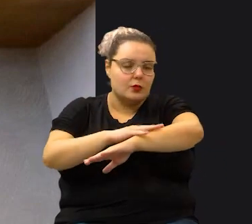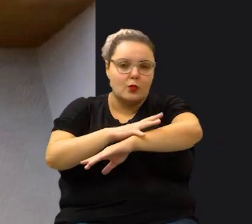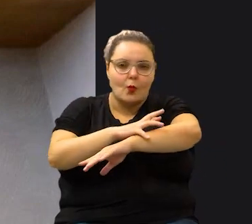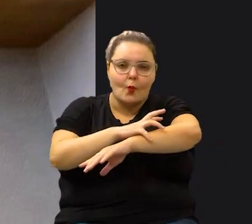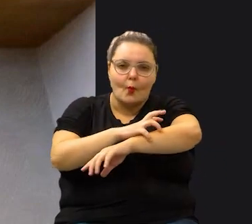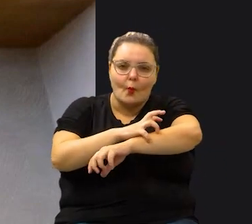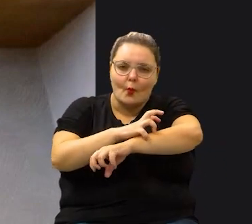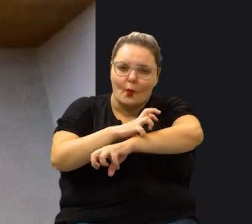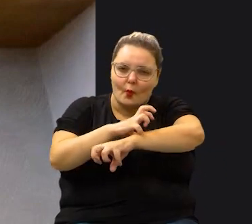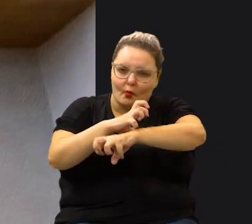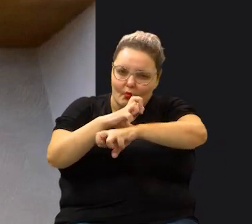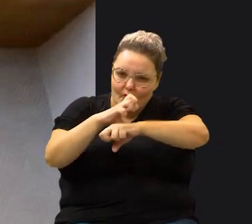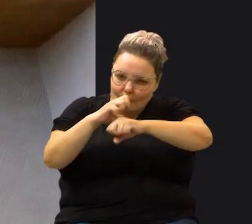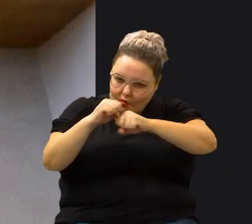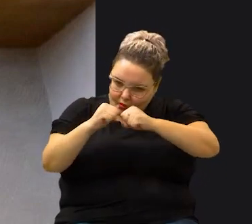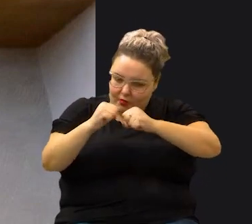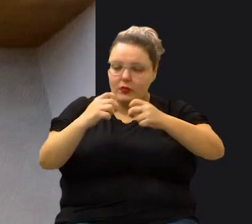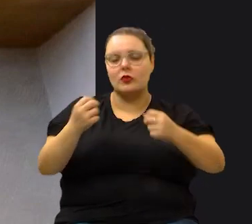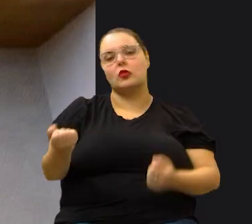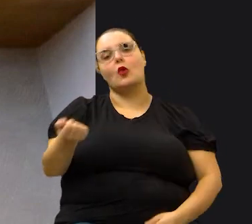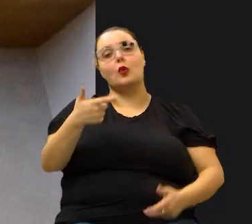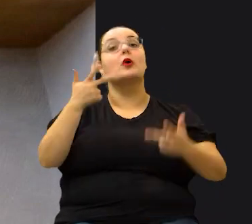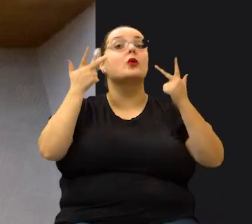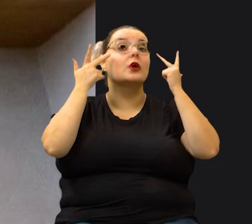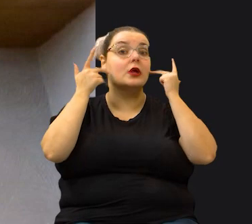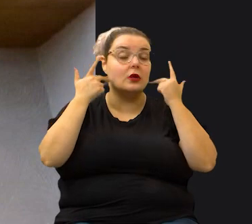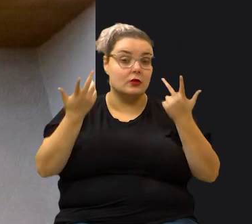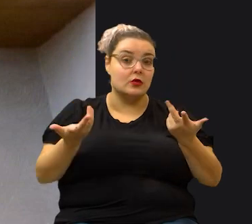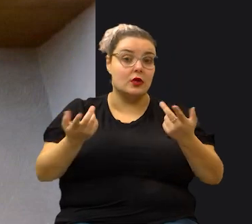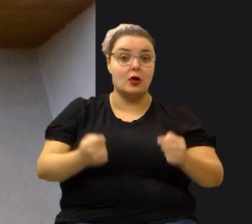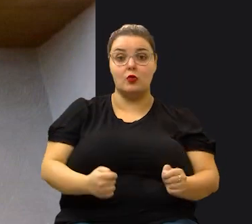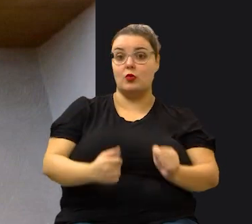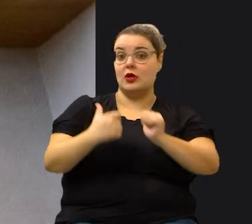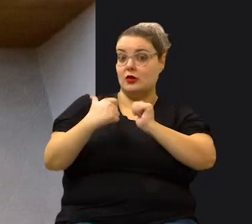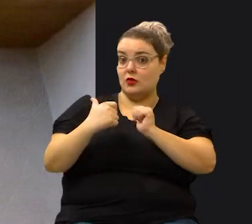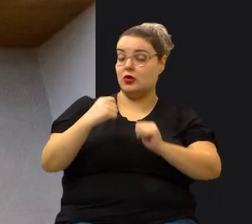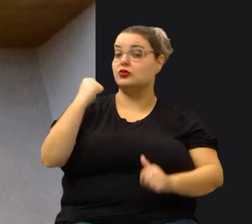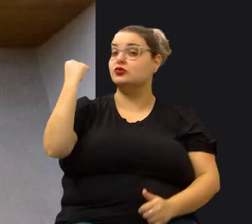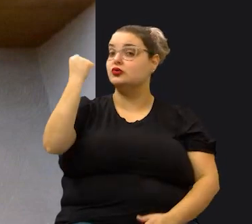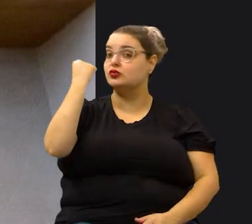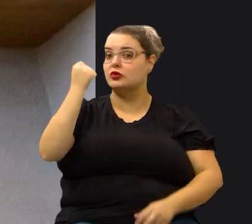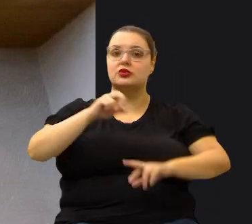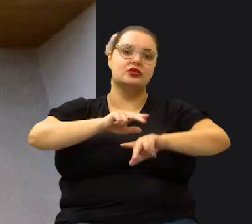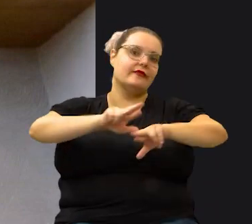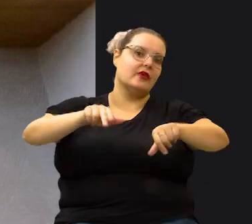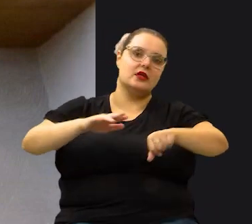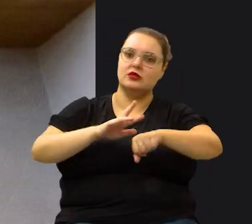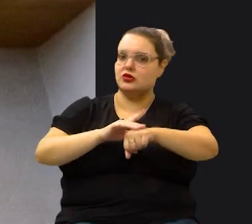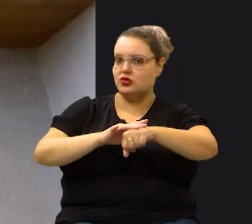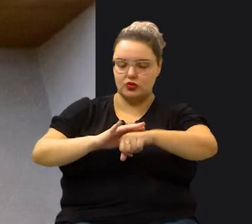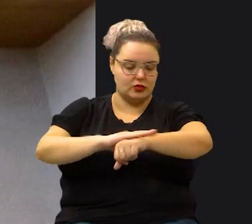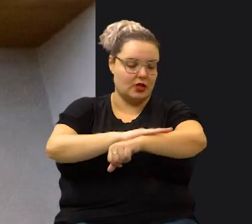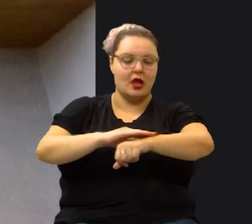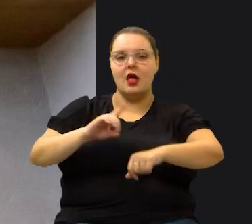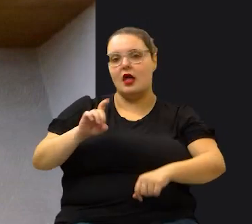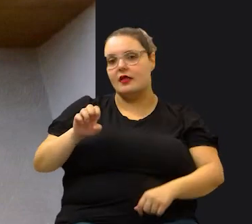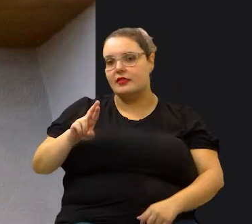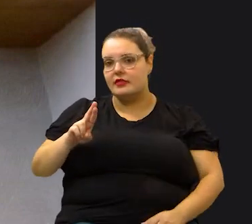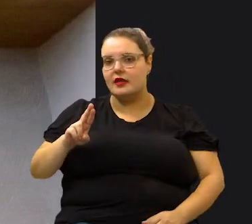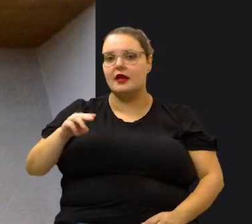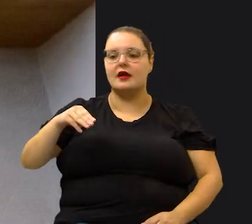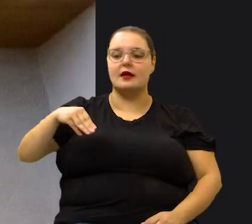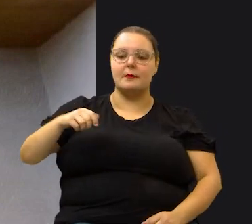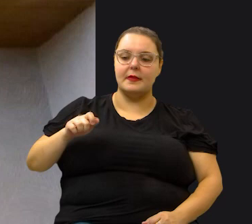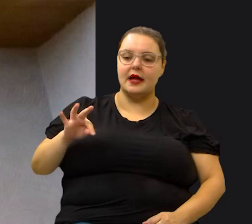ficar um pouco mais ressecada do que o natural, e isso favorece o agravamento de várias doenças de pele, como dermatites,